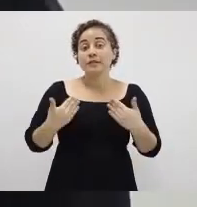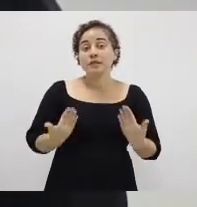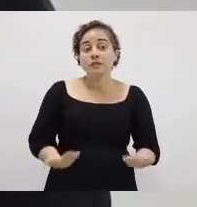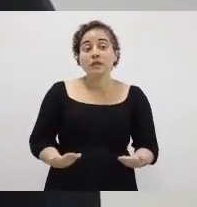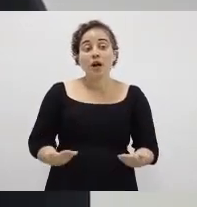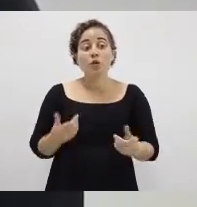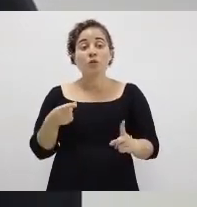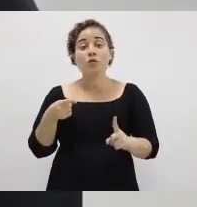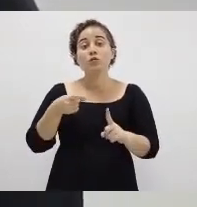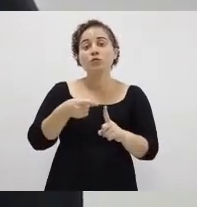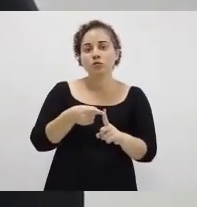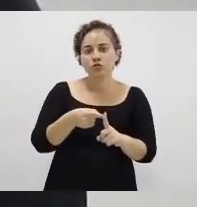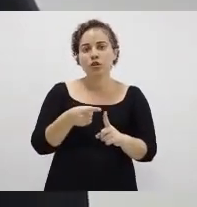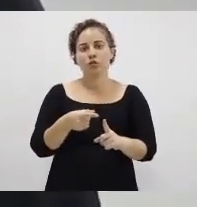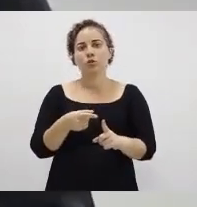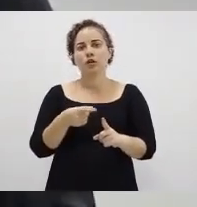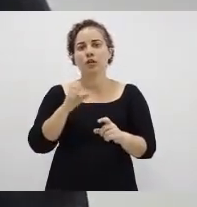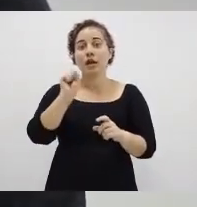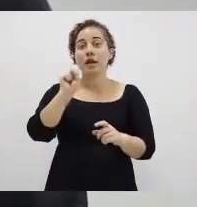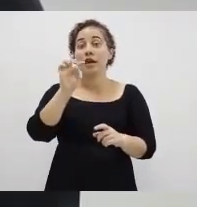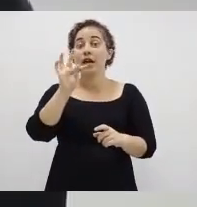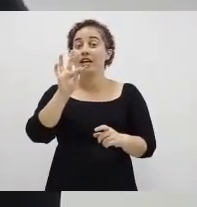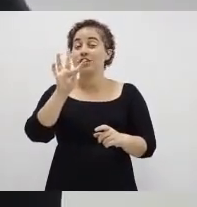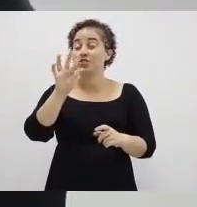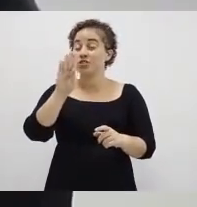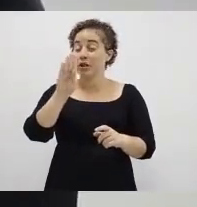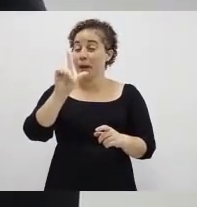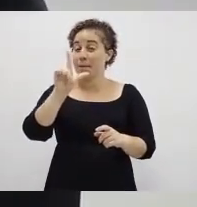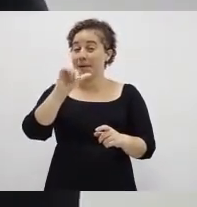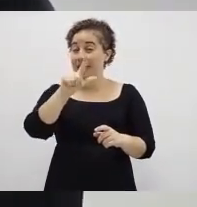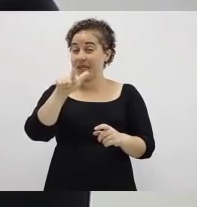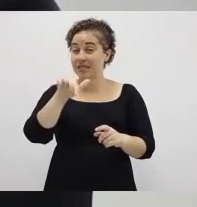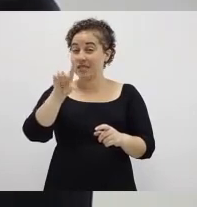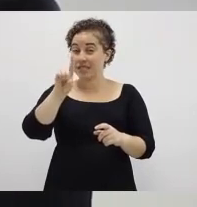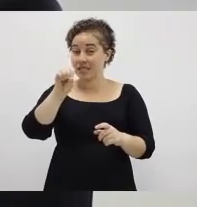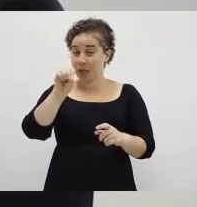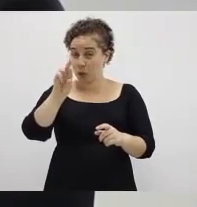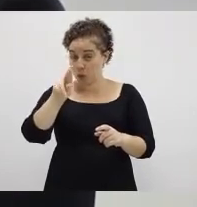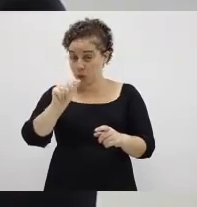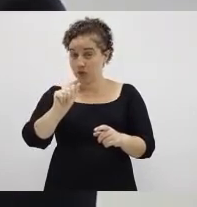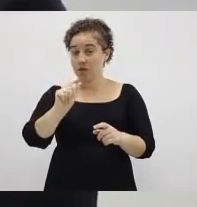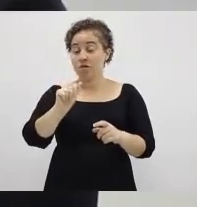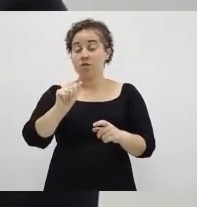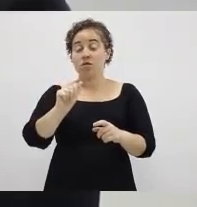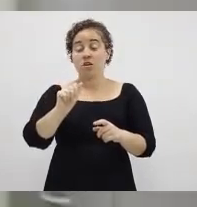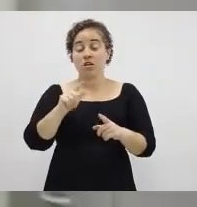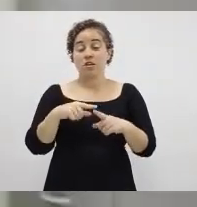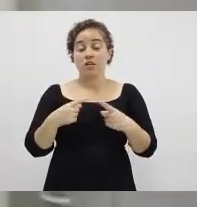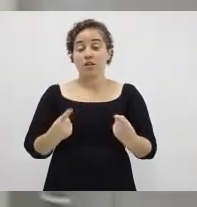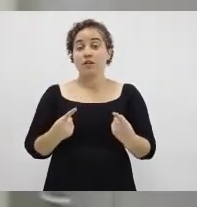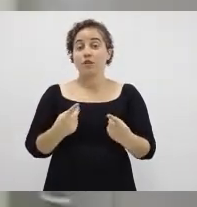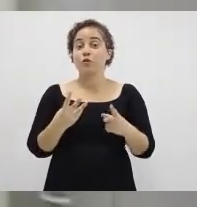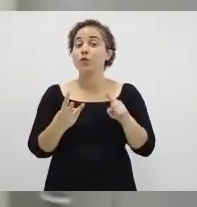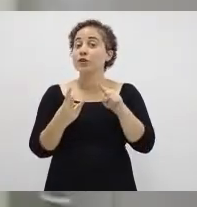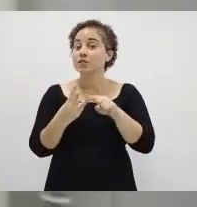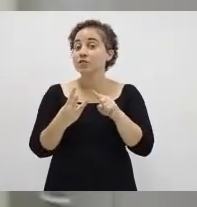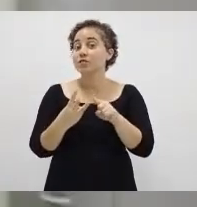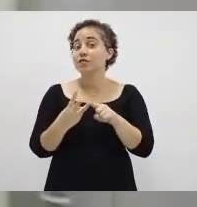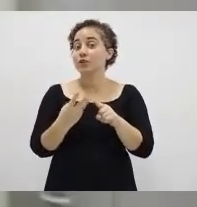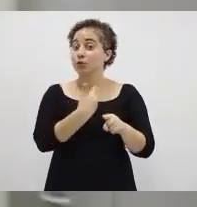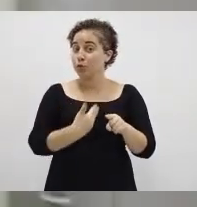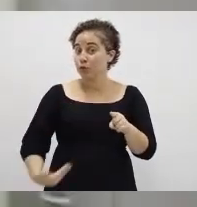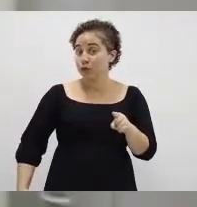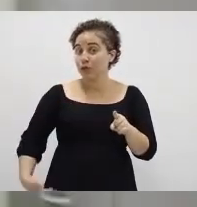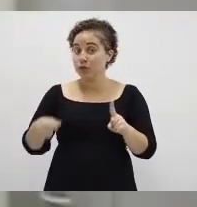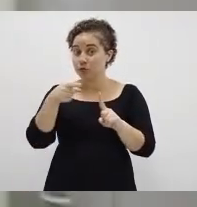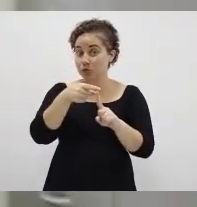da função estabilizadora. Essa terceira função do governo na economia. A função estabilizadora,